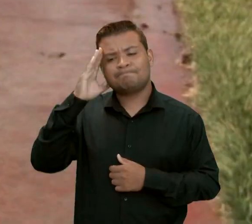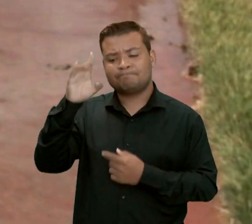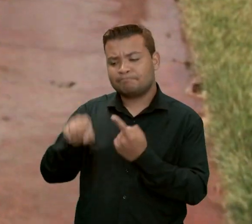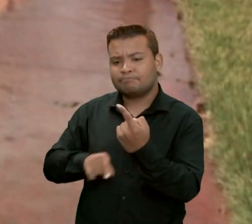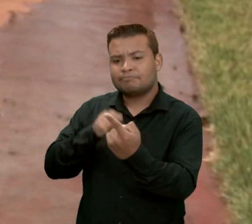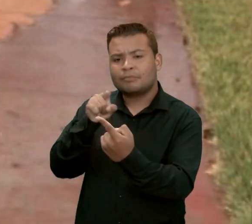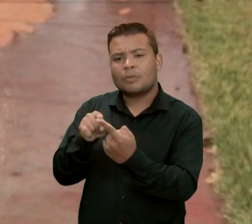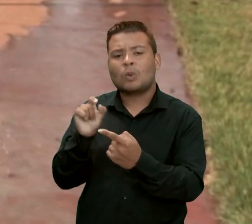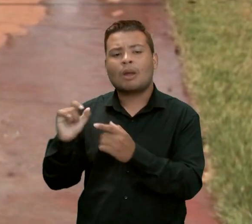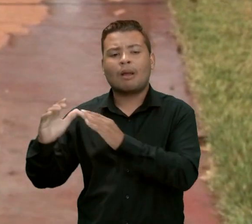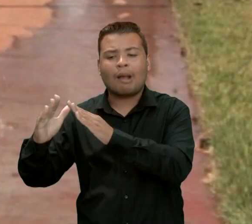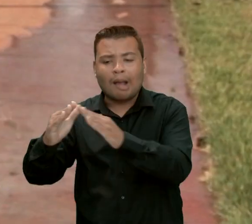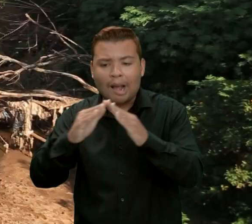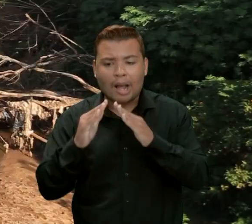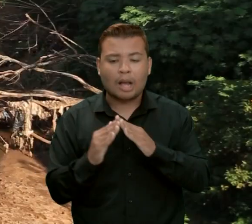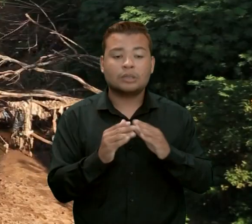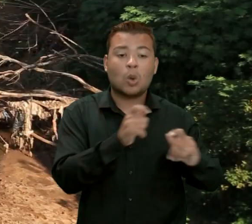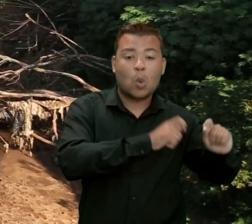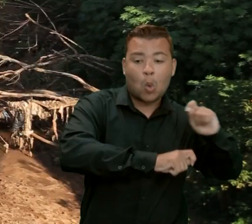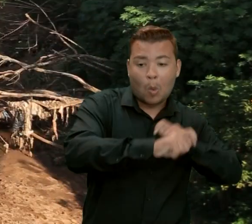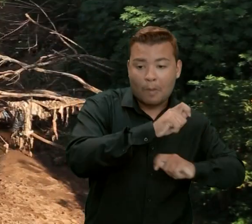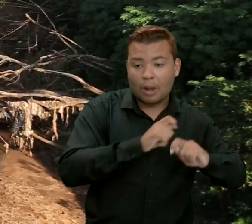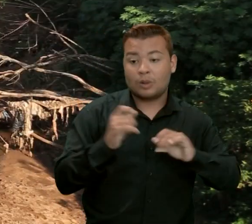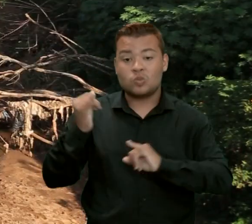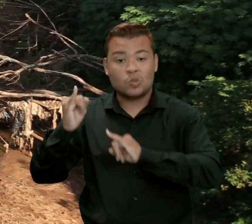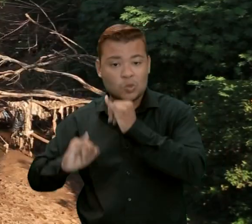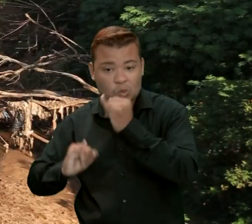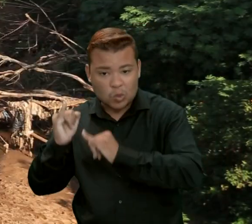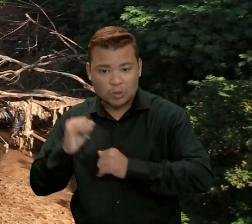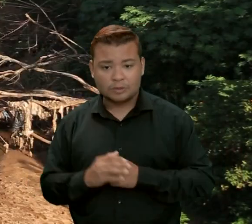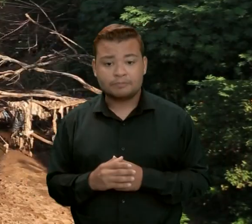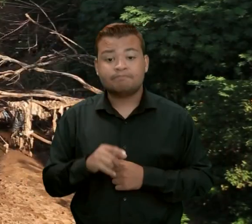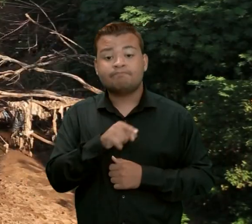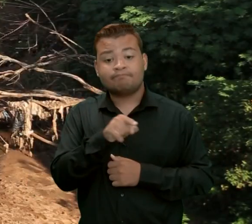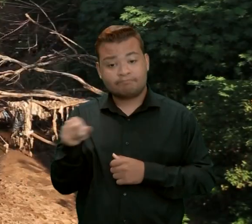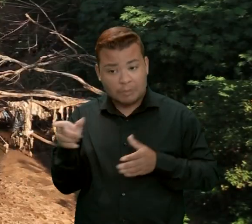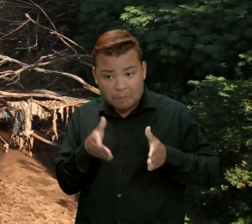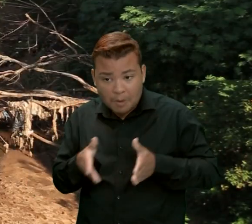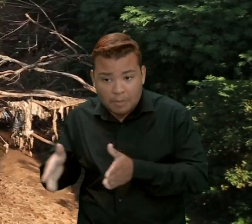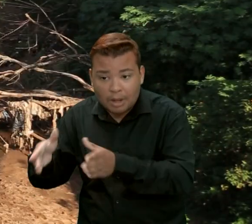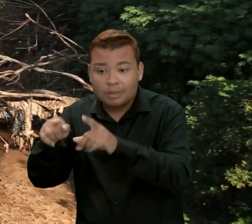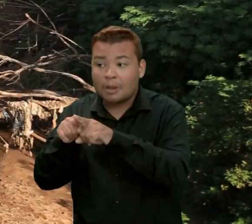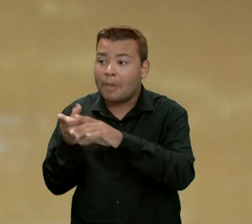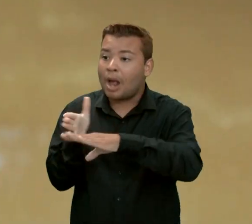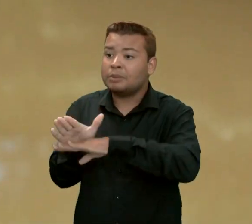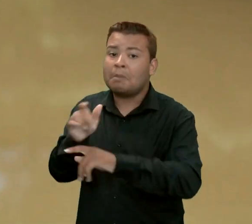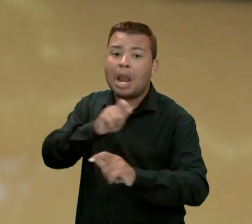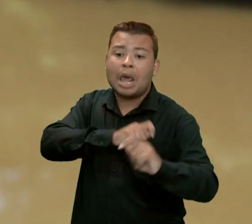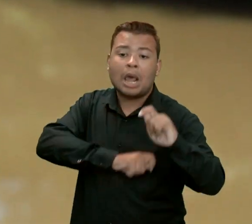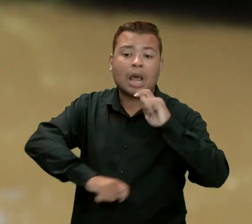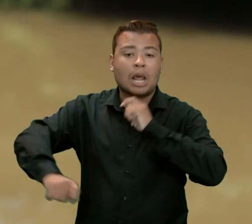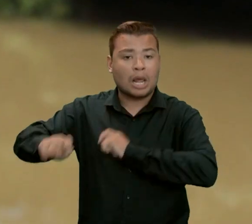residências, comércio, indústria. Então, o manancial também movimenta a economia local, como ressalta